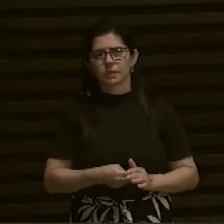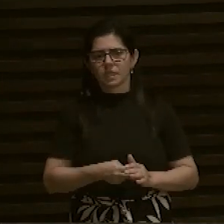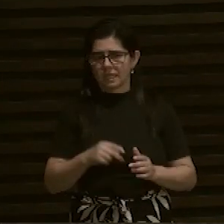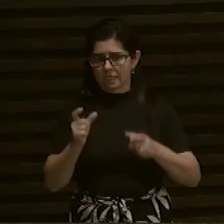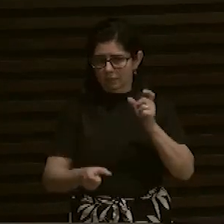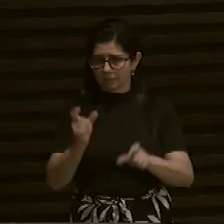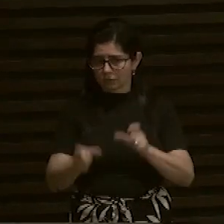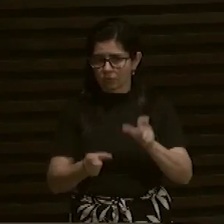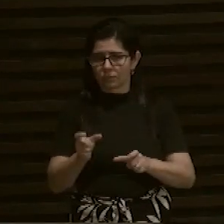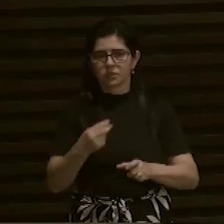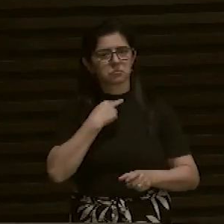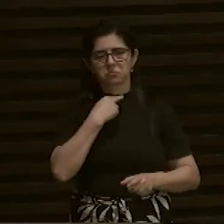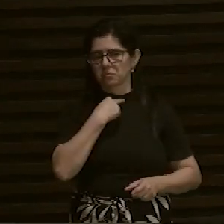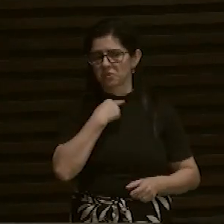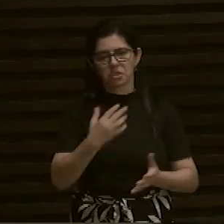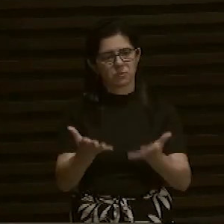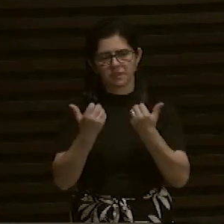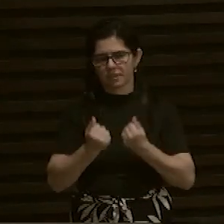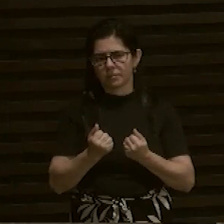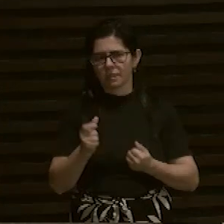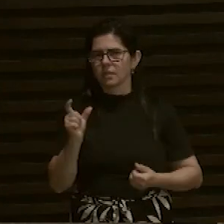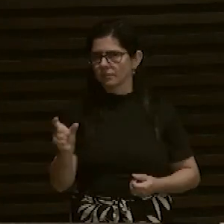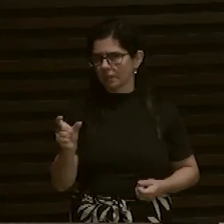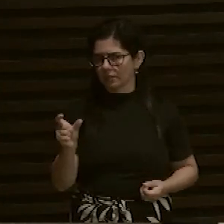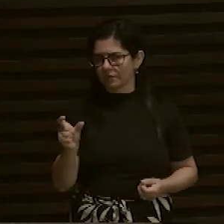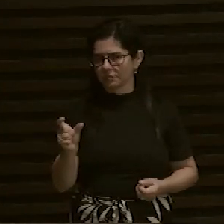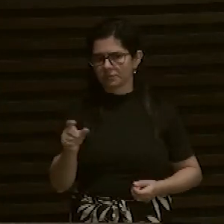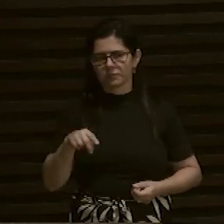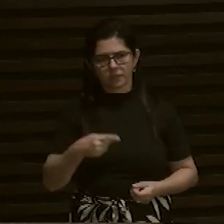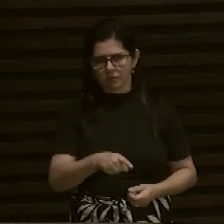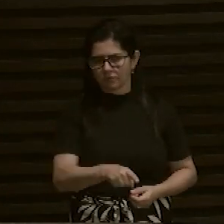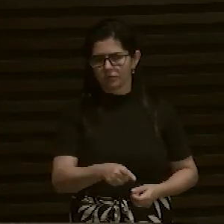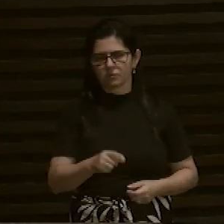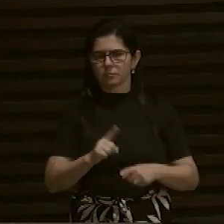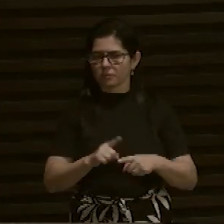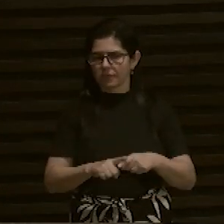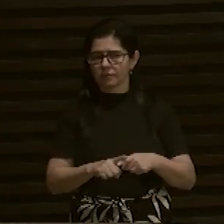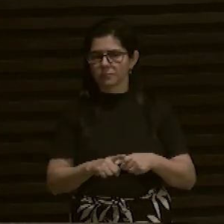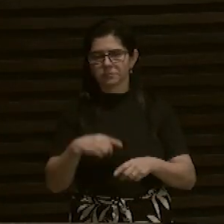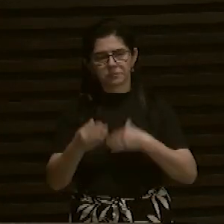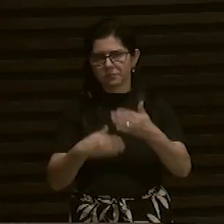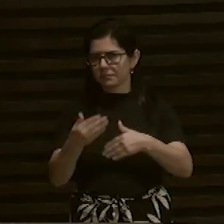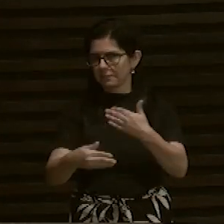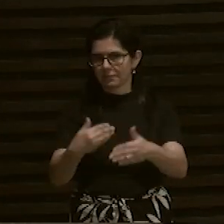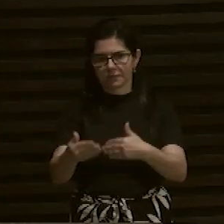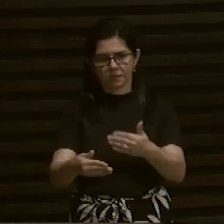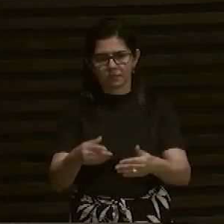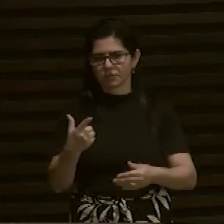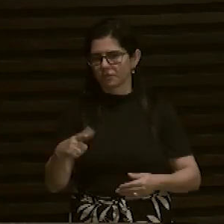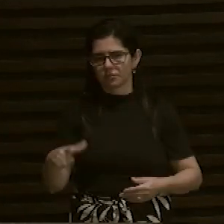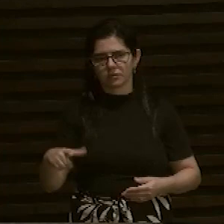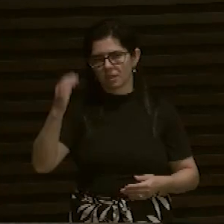condições de receber. Porque ele falava e falava e eles não cresciam em maturidade. Ele falava e falava e aquelas pessoas não se aprofundavam